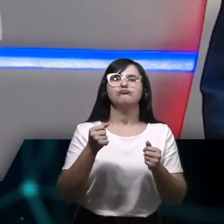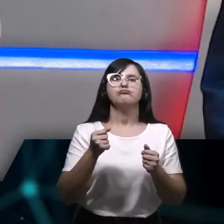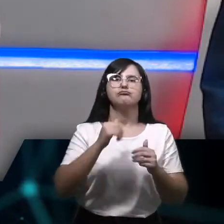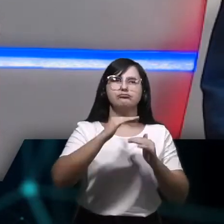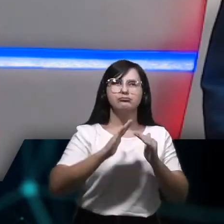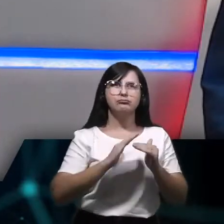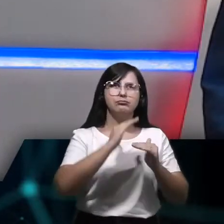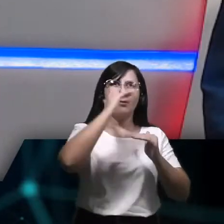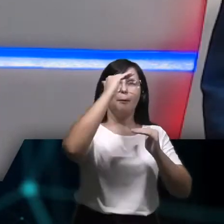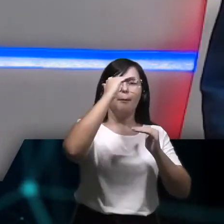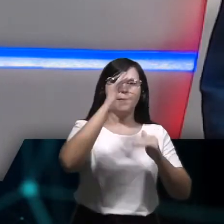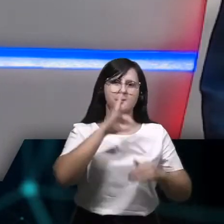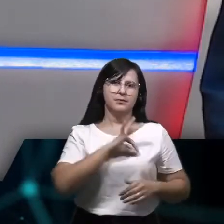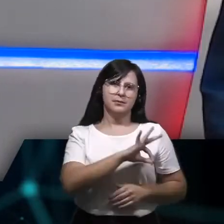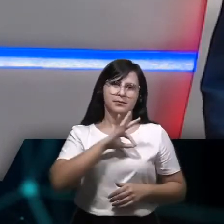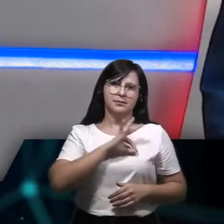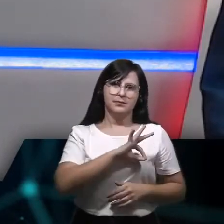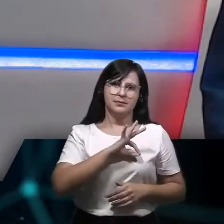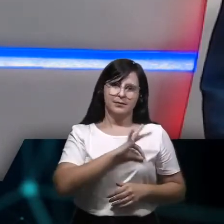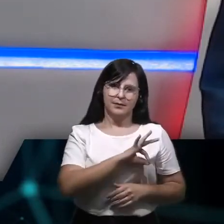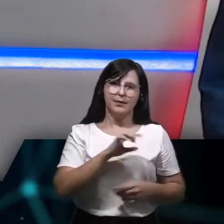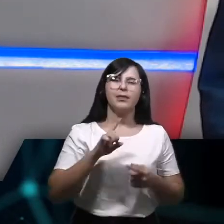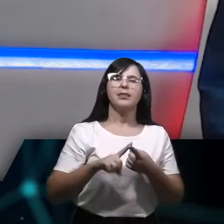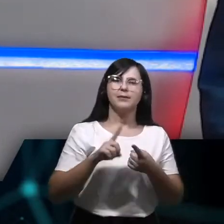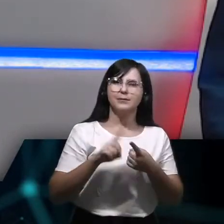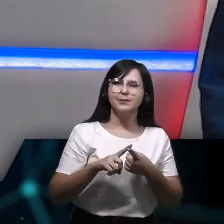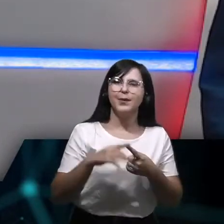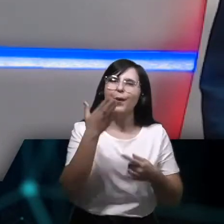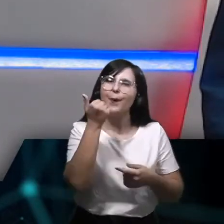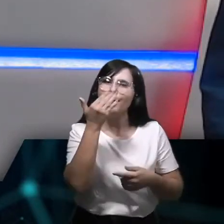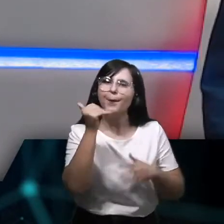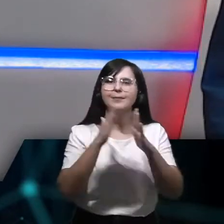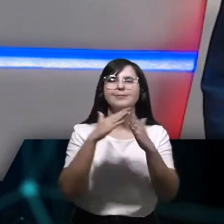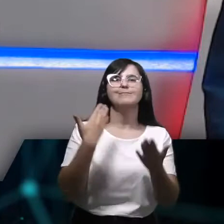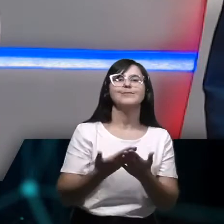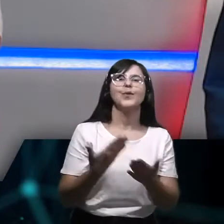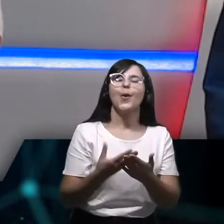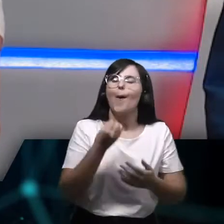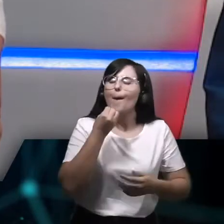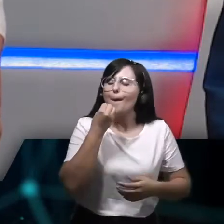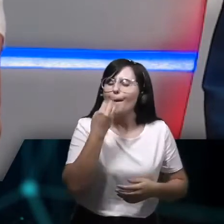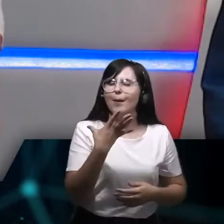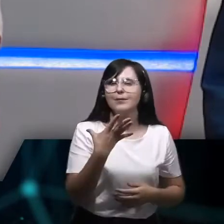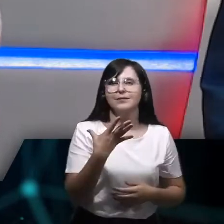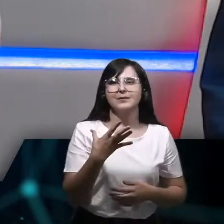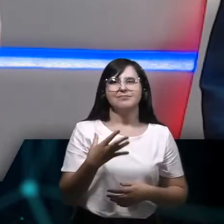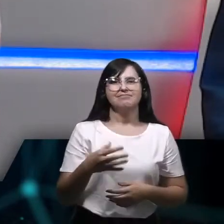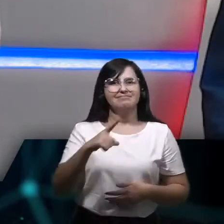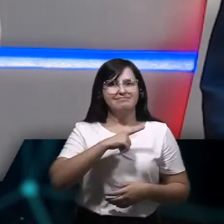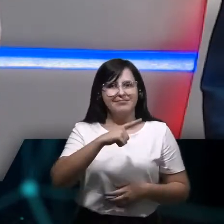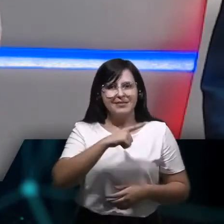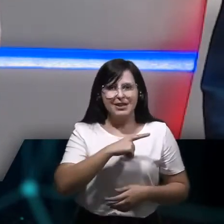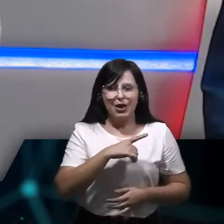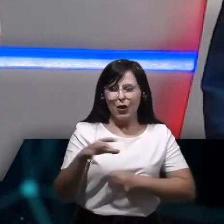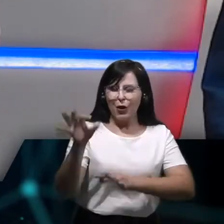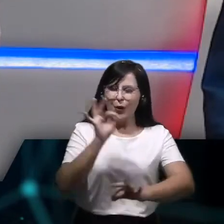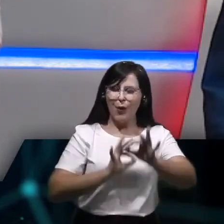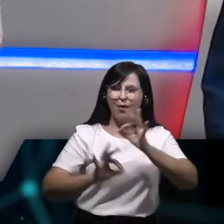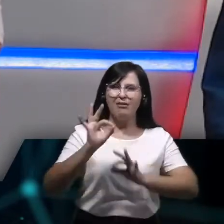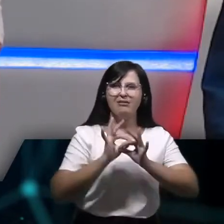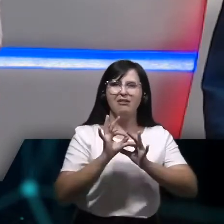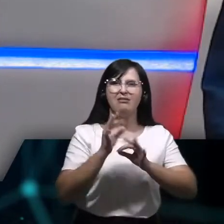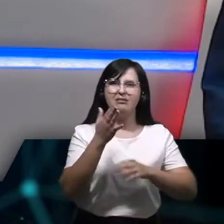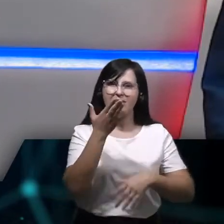governo. Quero dizer ao senhor que a minha merenda era uma merenda de qualidade, com nutricionista. Quero dizer ao senhor que introduzi